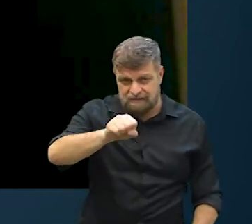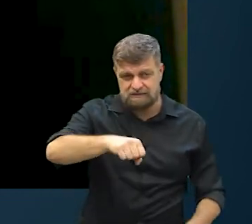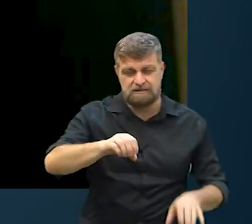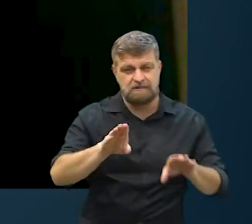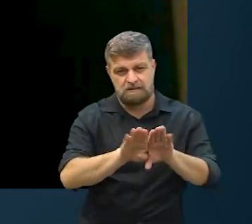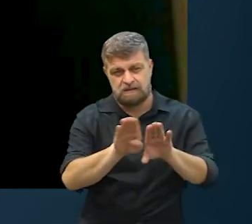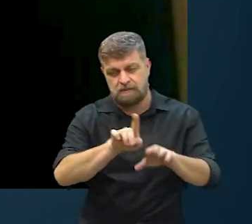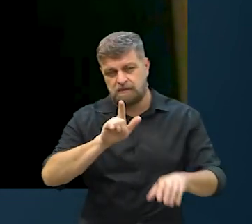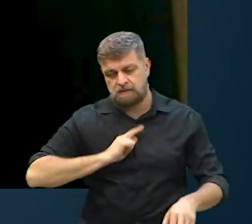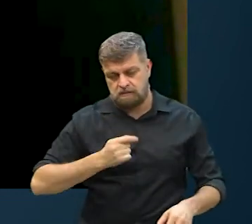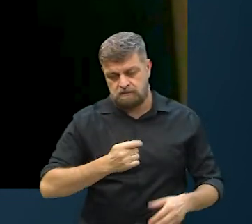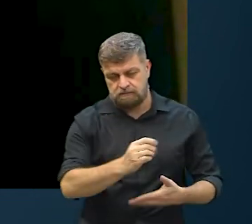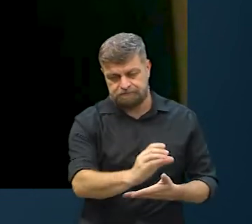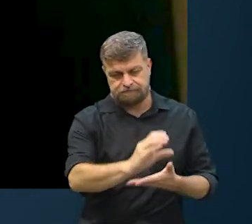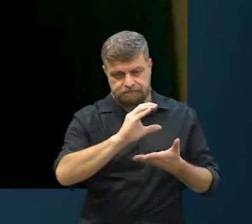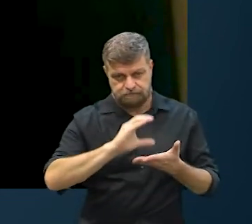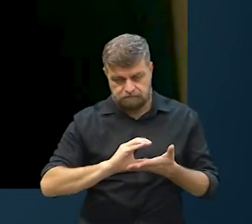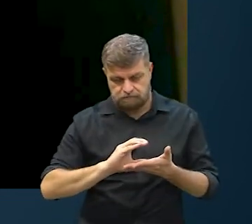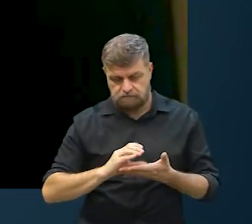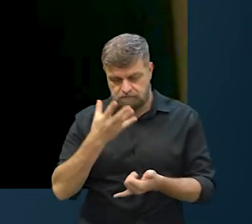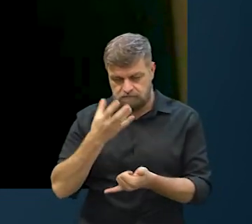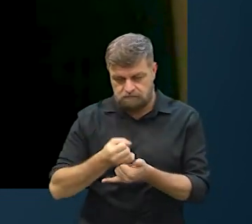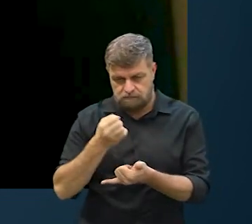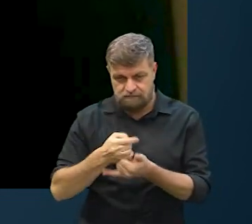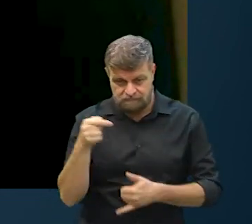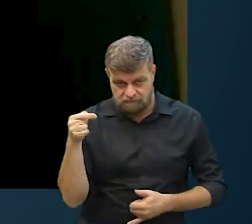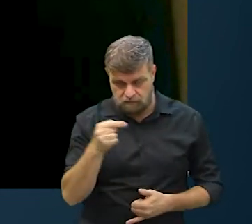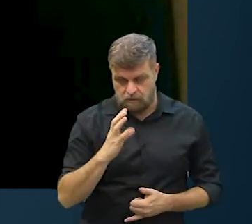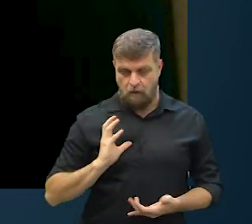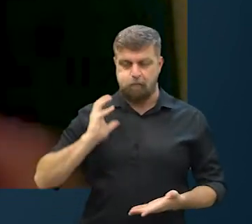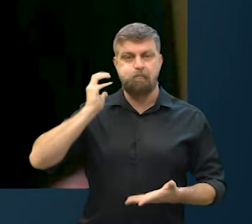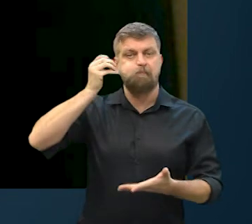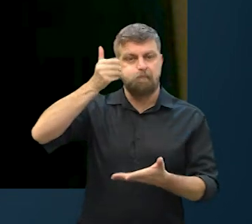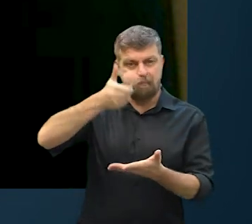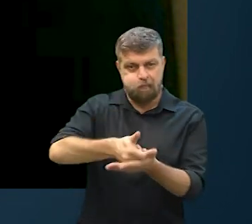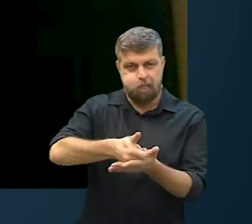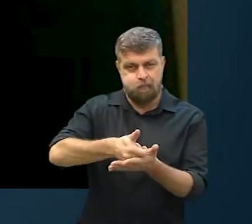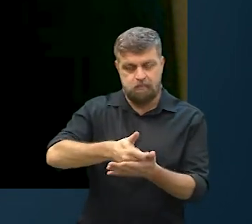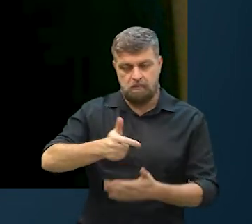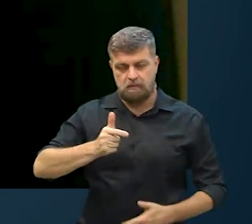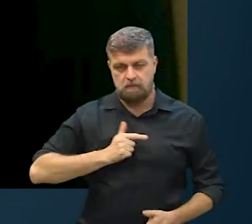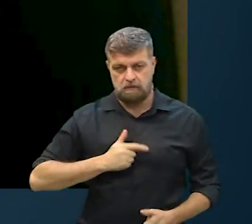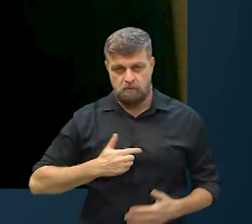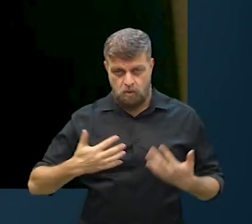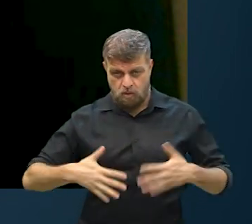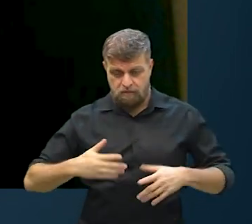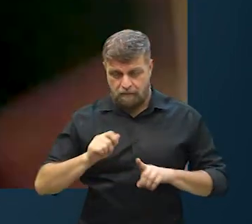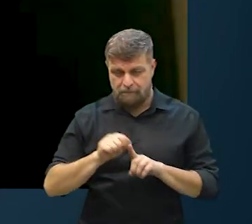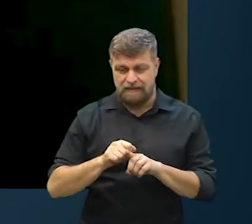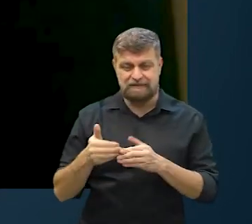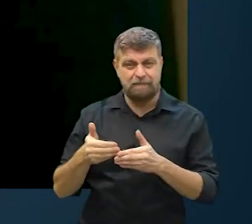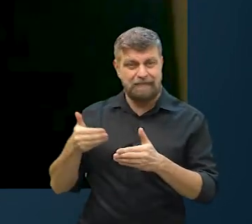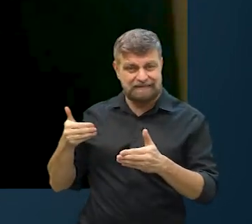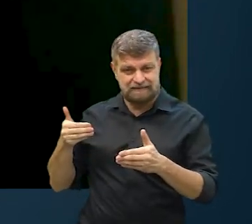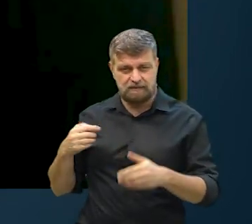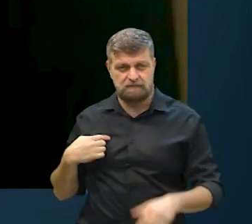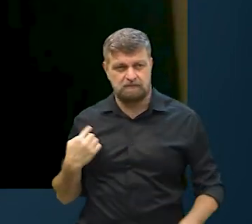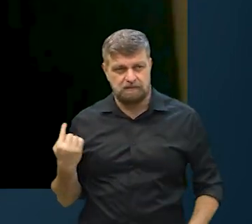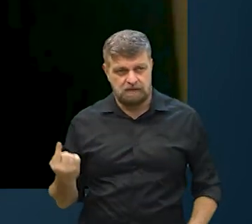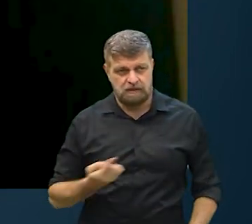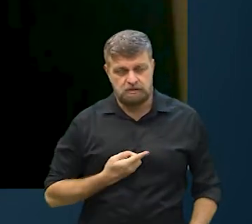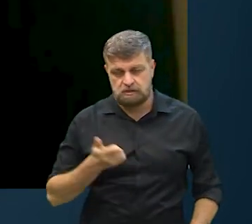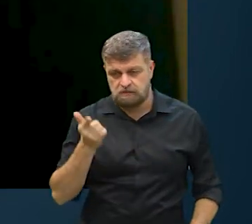aí sim, que também investiu na plataforma, esse de maneira mais massiva, recentemente, no mês